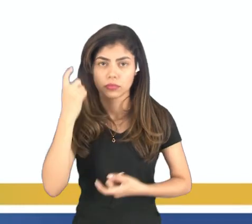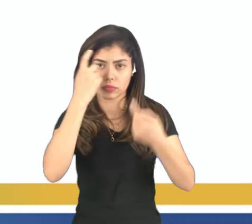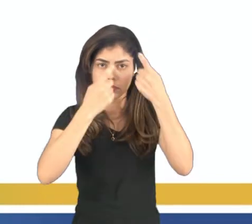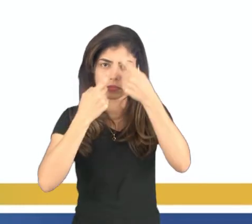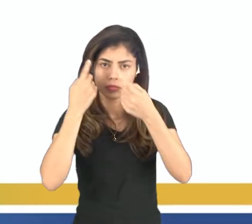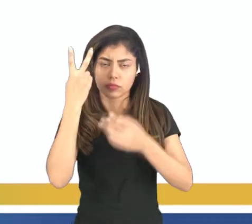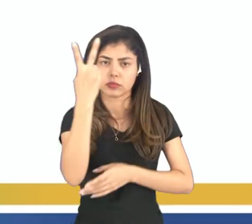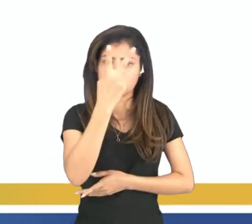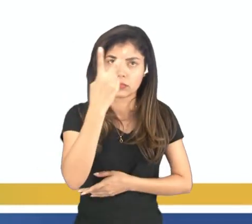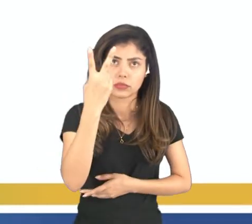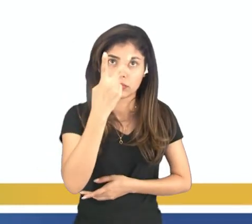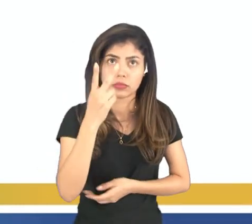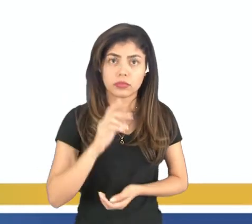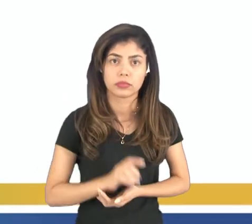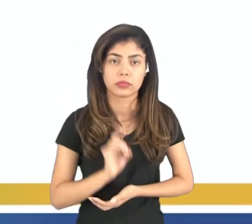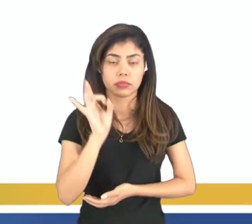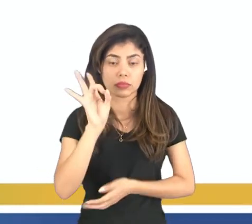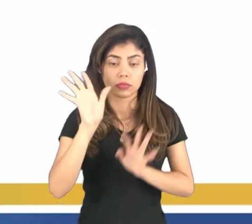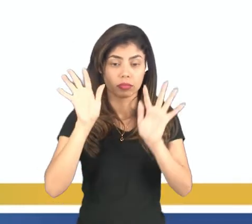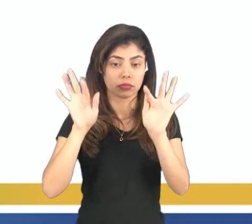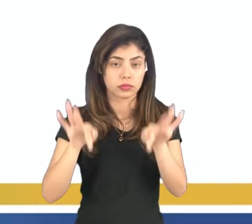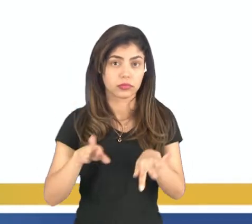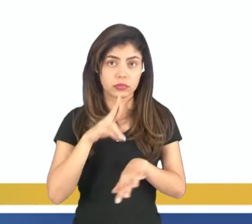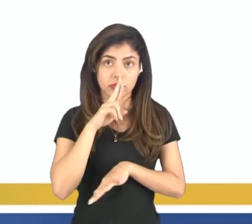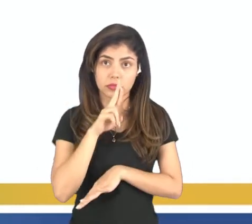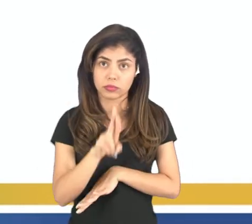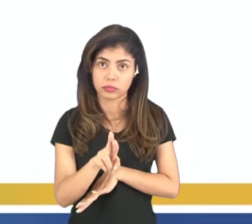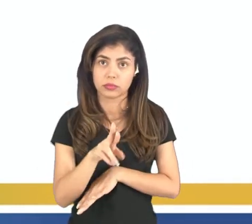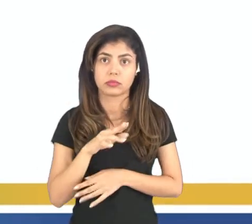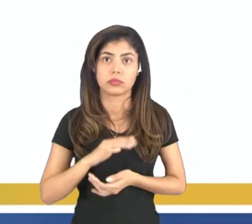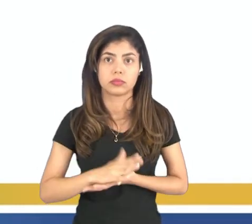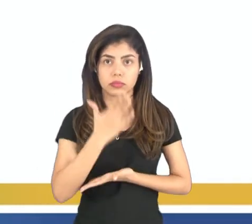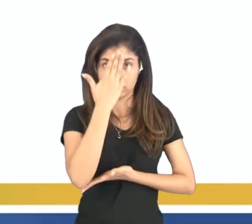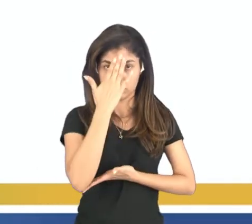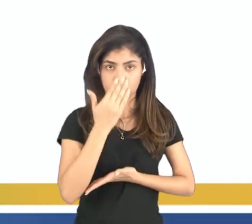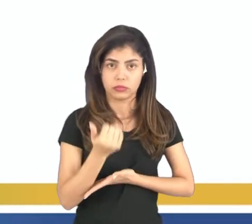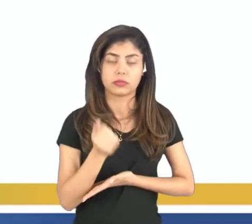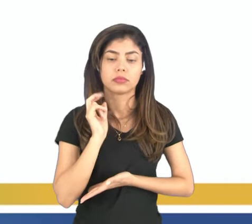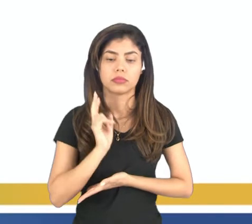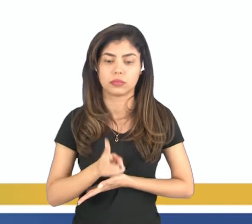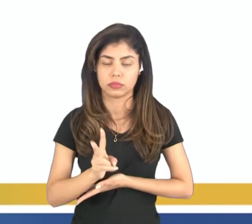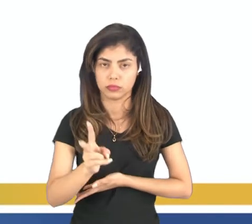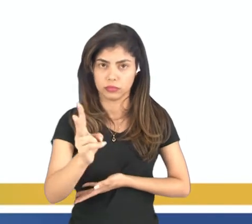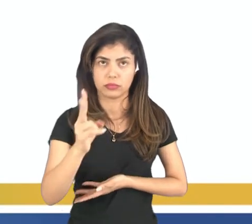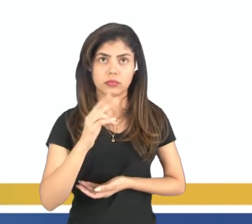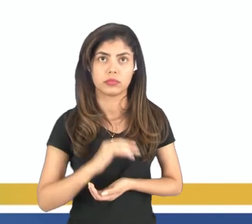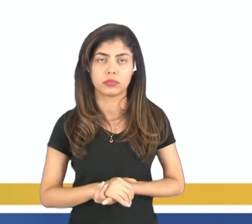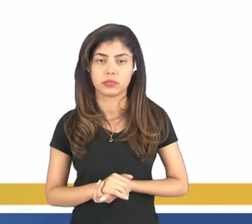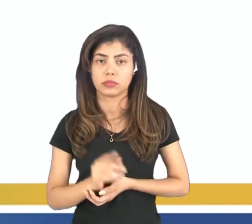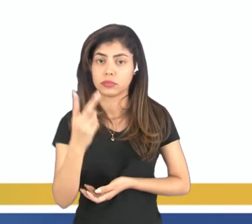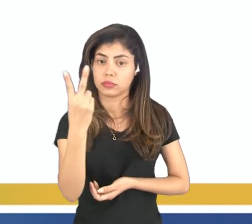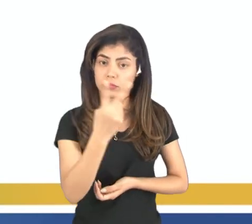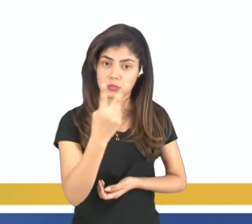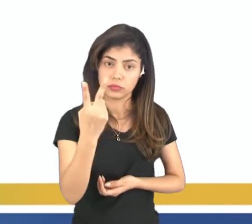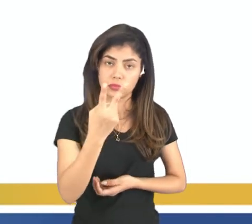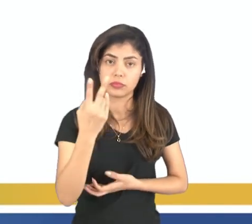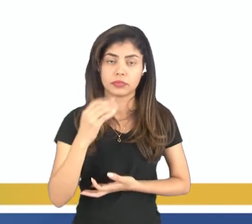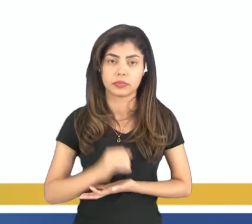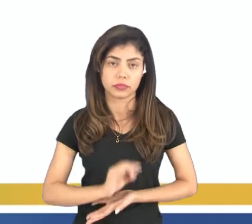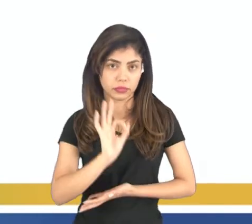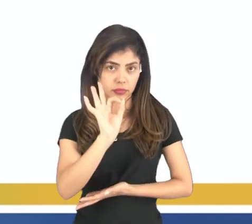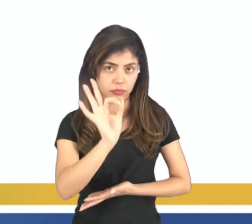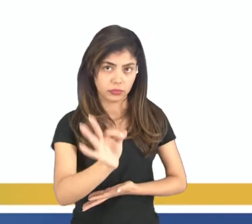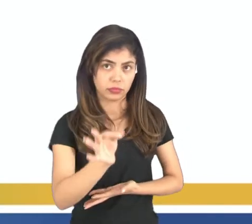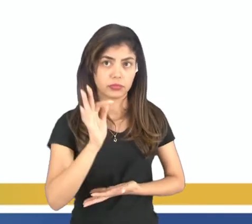preocupar com essas duas casinhas desse mais lá no resultado que nós já sabemos que nós vamos ter que andar lá no resultado duas casas decimais